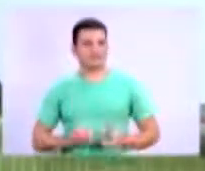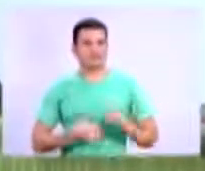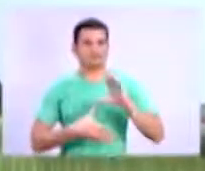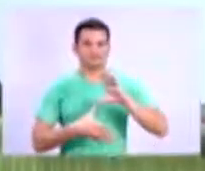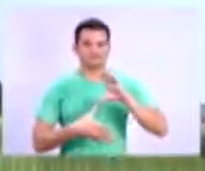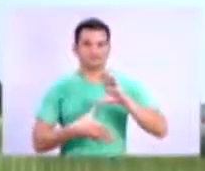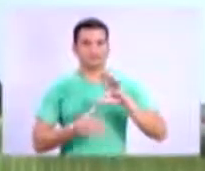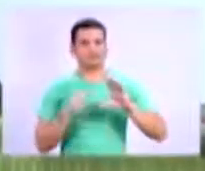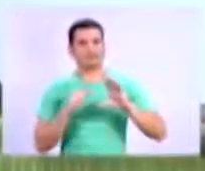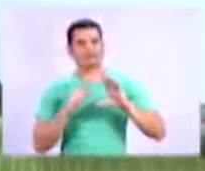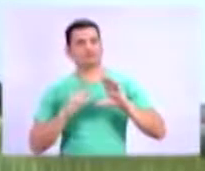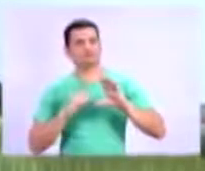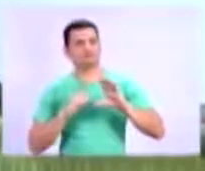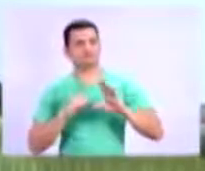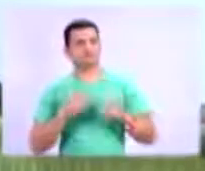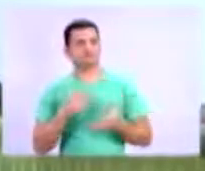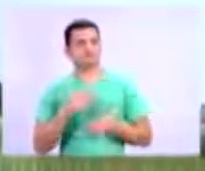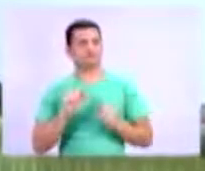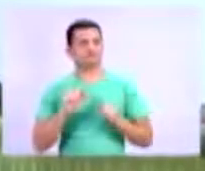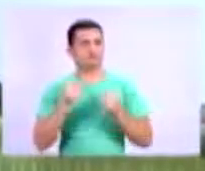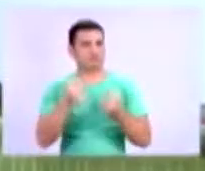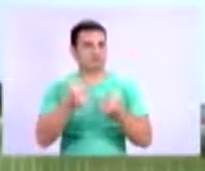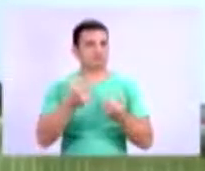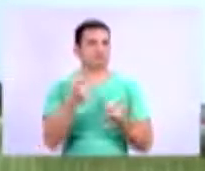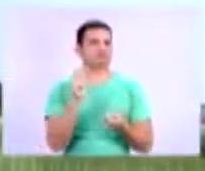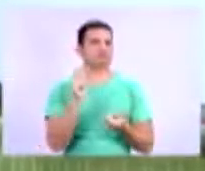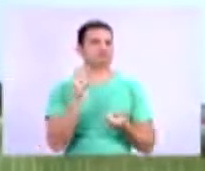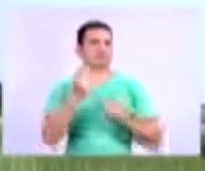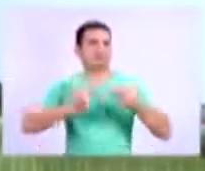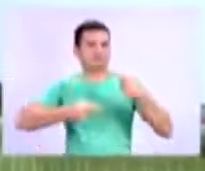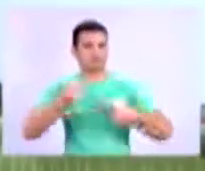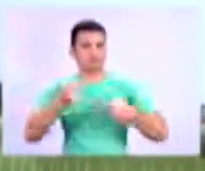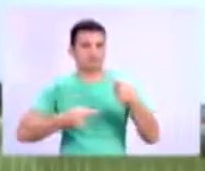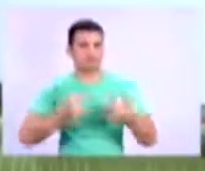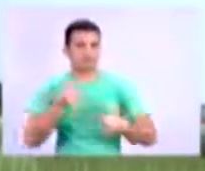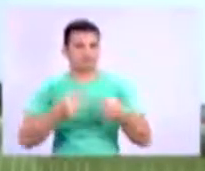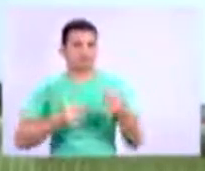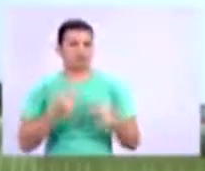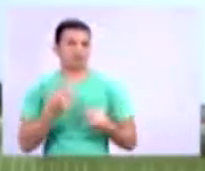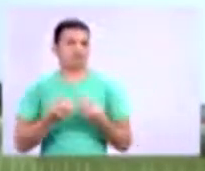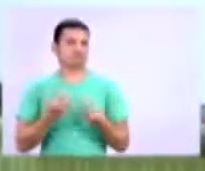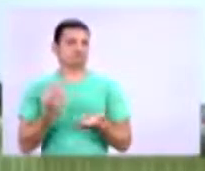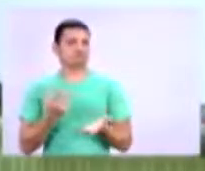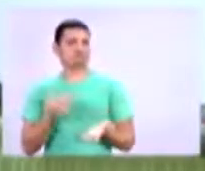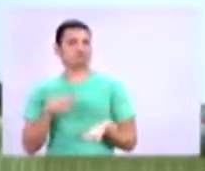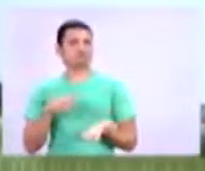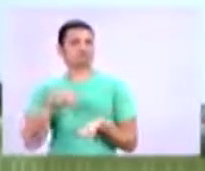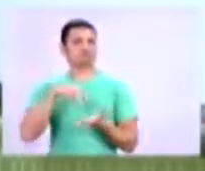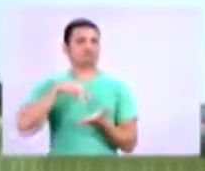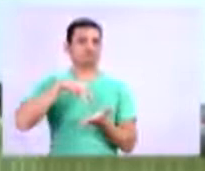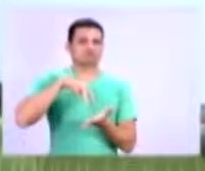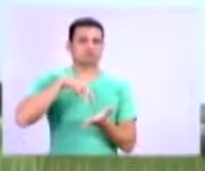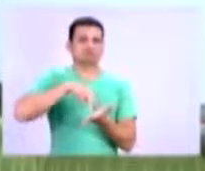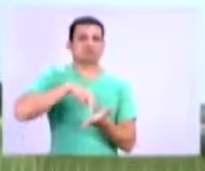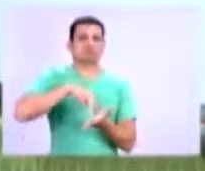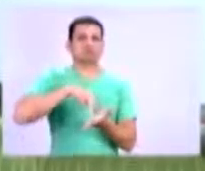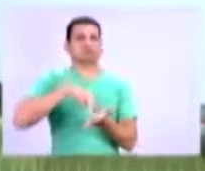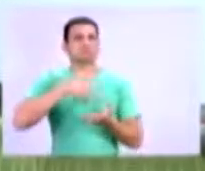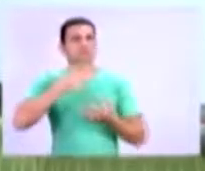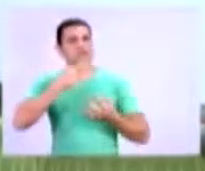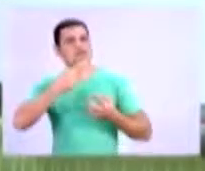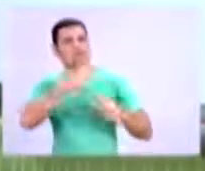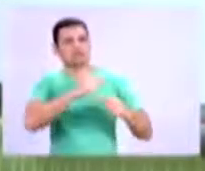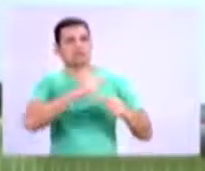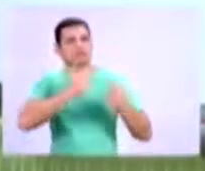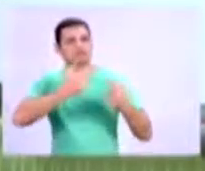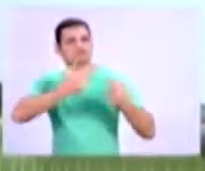traz um viés muito forte político, de um posicionamento, de uma atitude crítica e de uma atitude